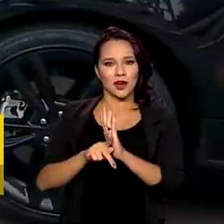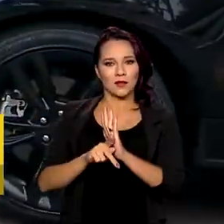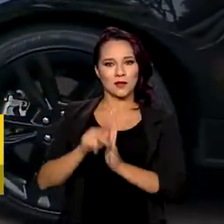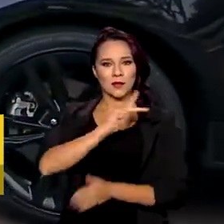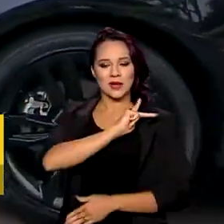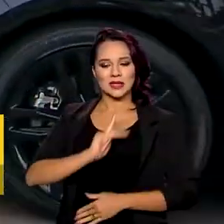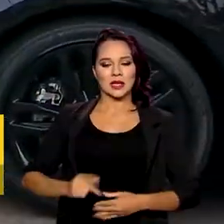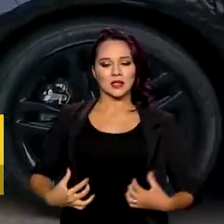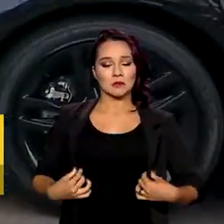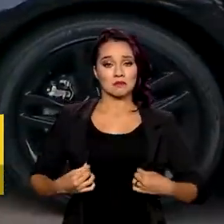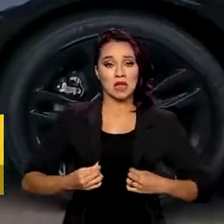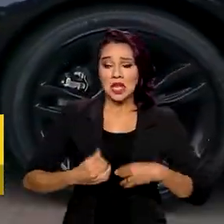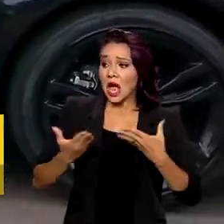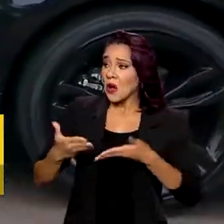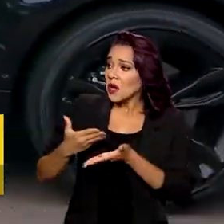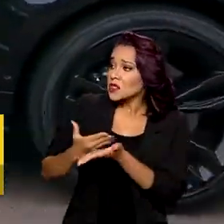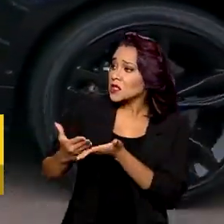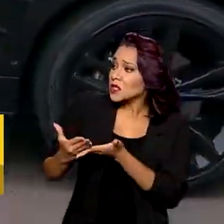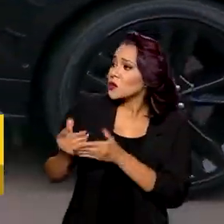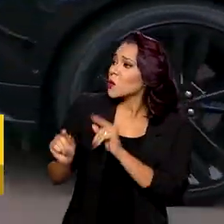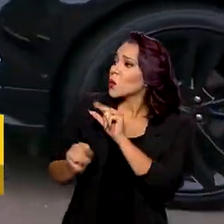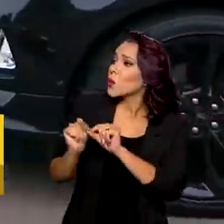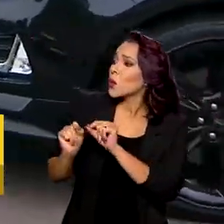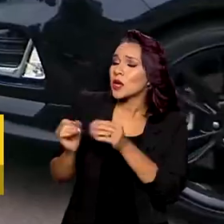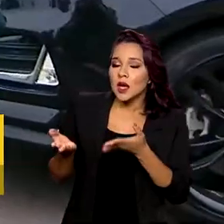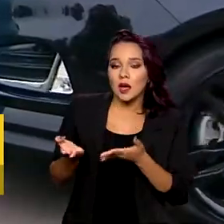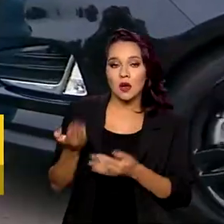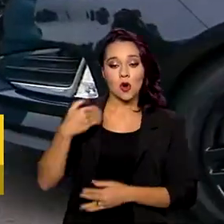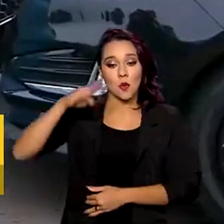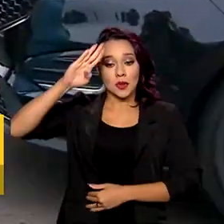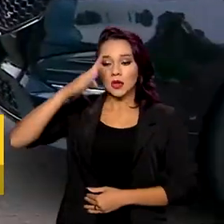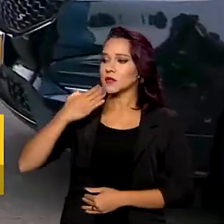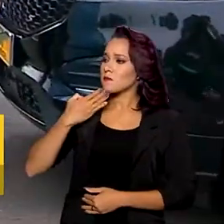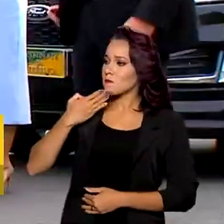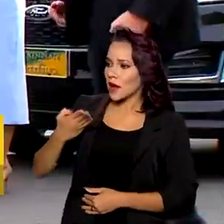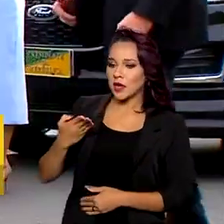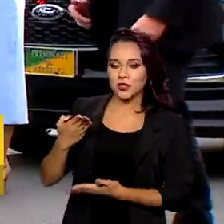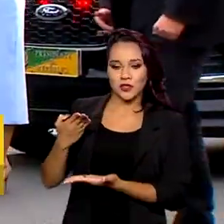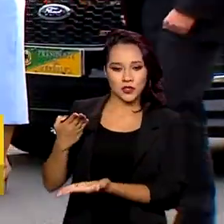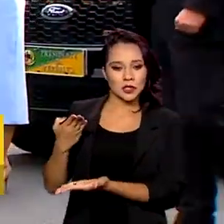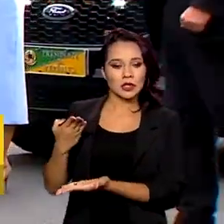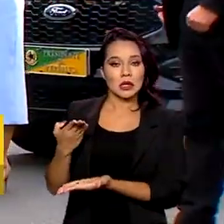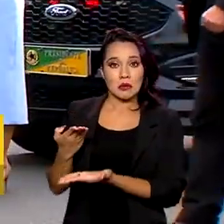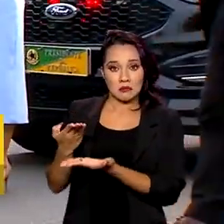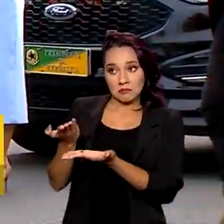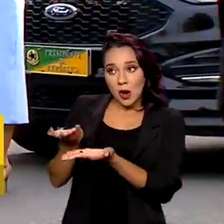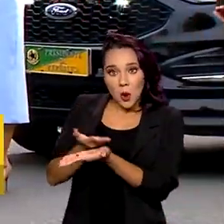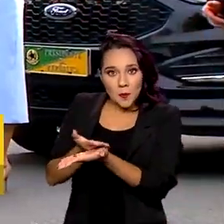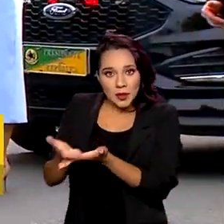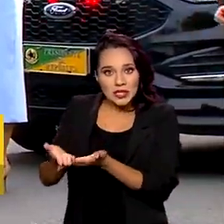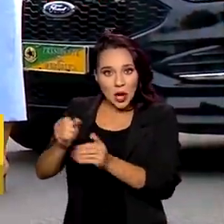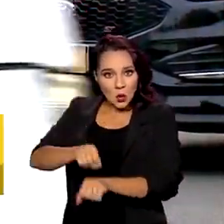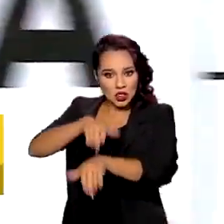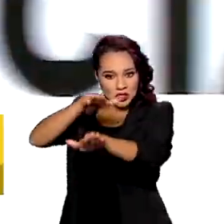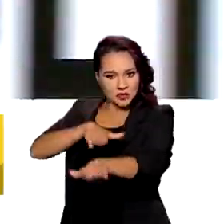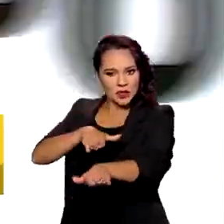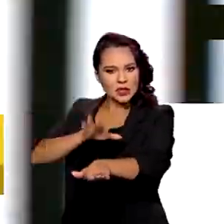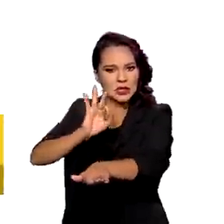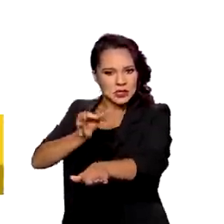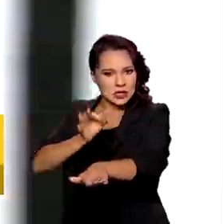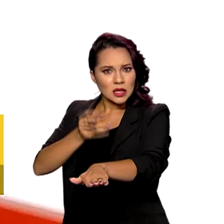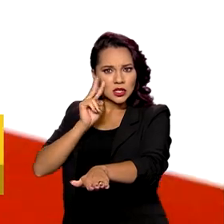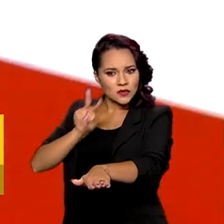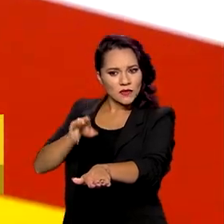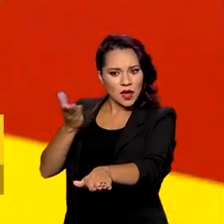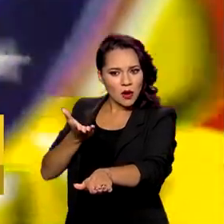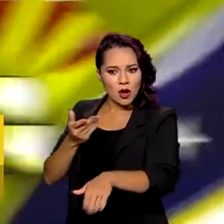que acontece a partir de agora? Coronel, o comandante pede, o general pede permissão para começar o desfile? É isso que a gente vai